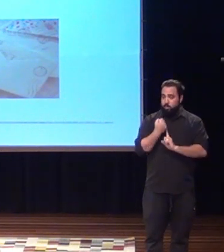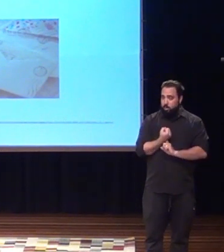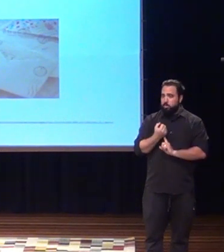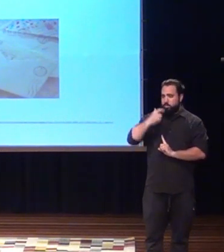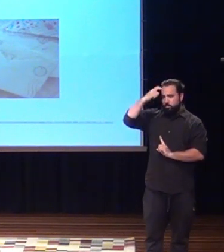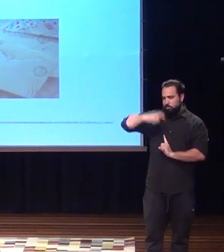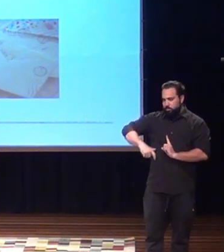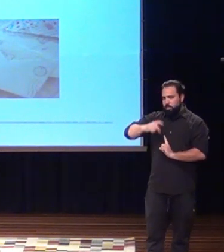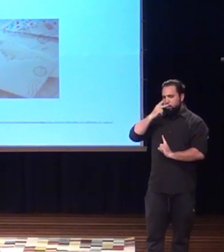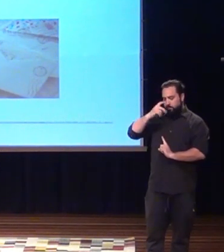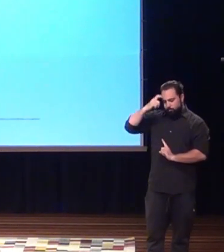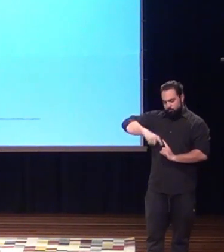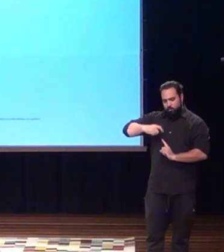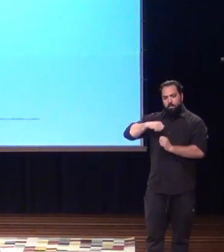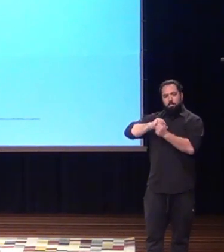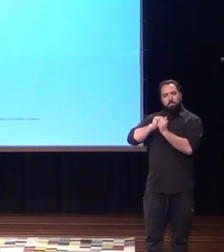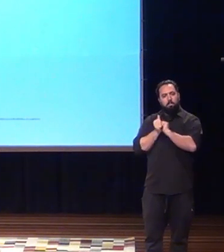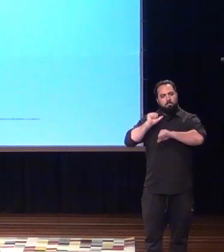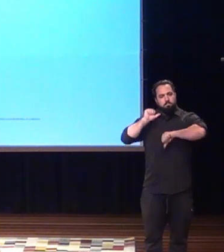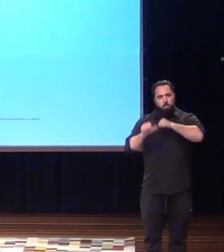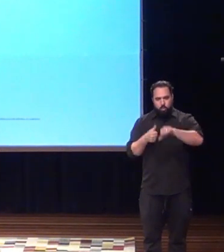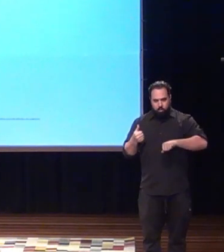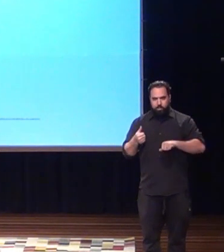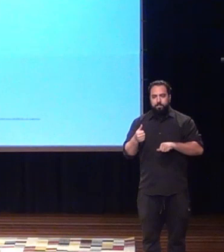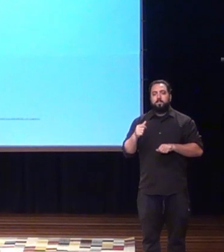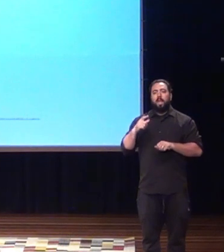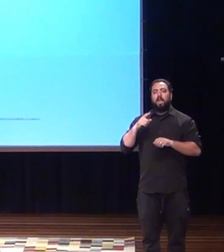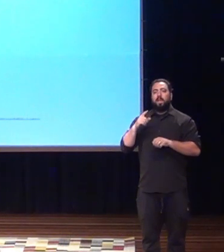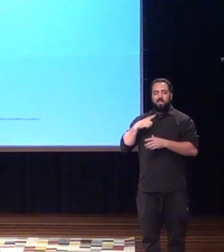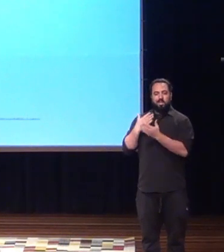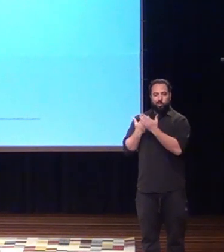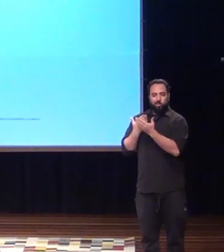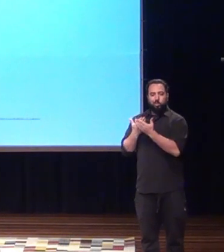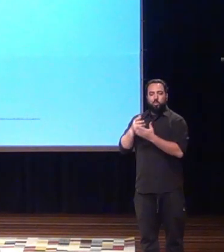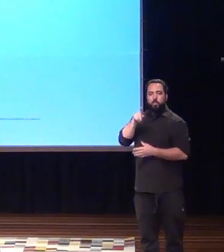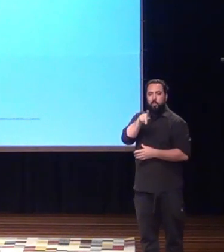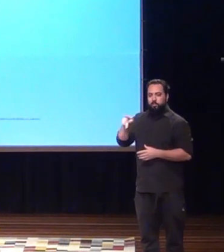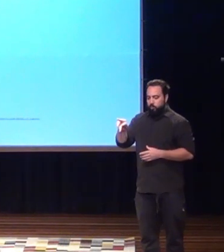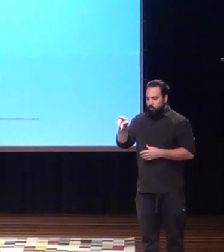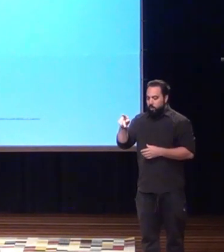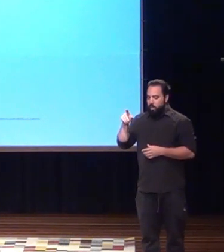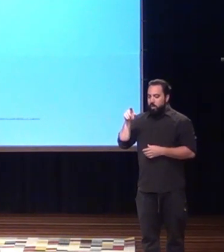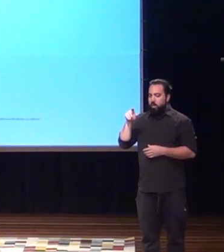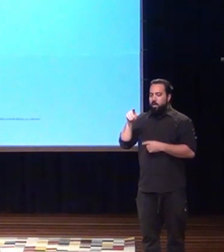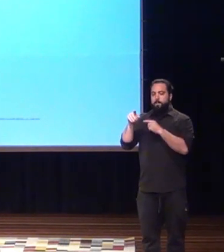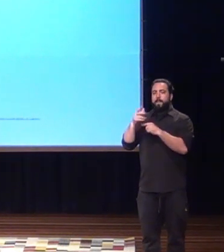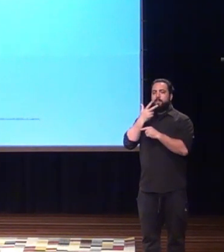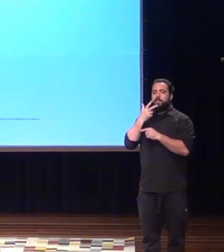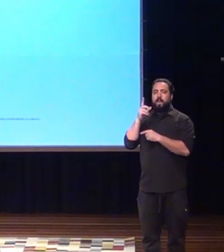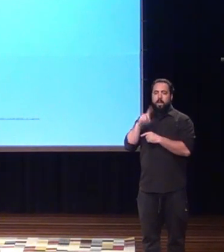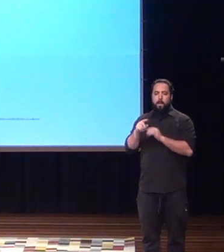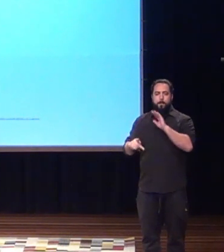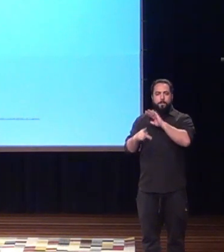a gente muda. Tem uma teórica que a gente estuda, que é a professora Lúcia Santaella, ela é da área da